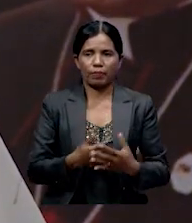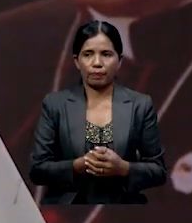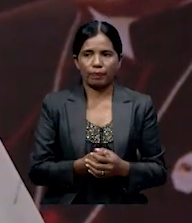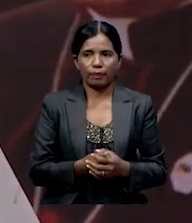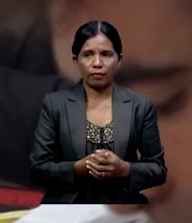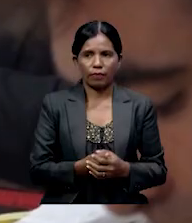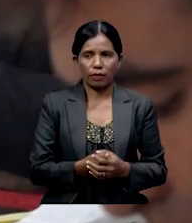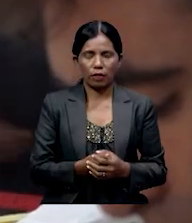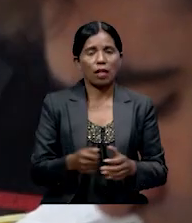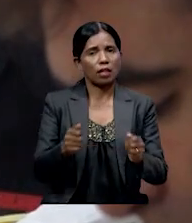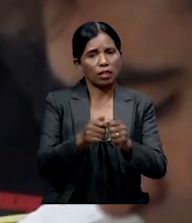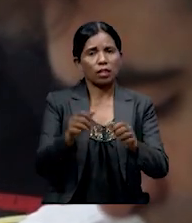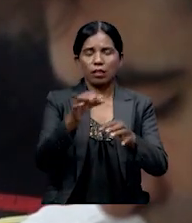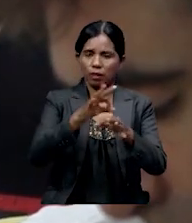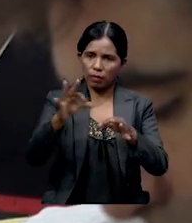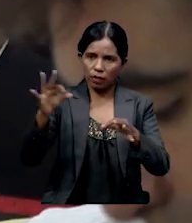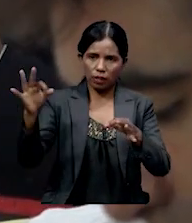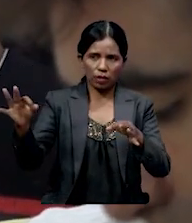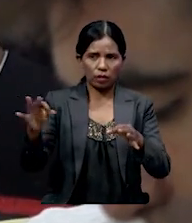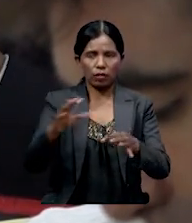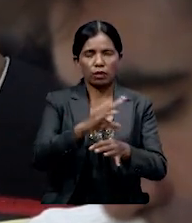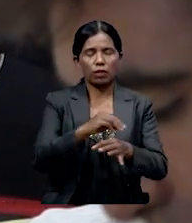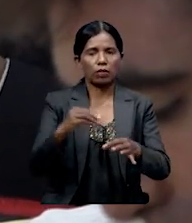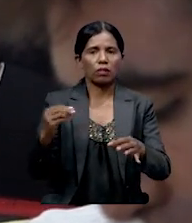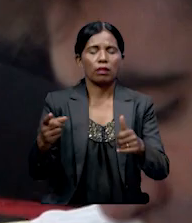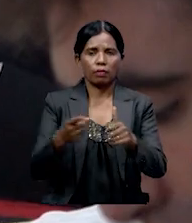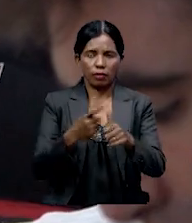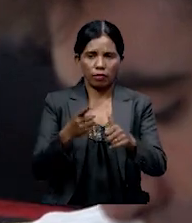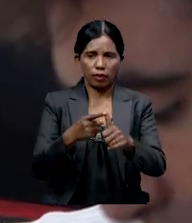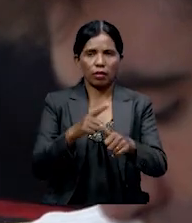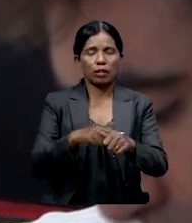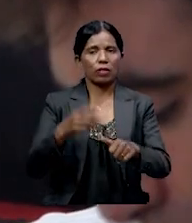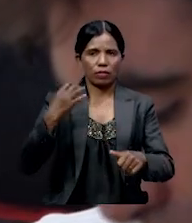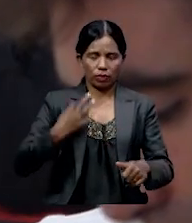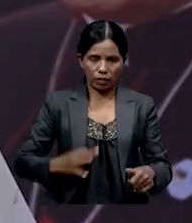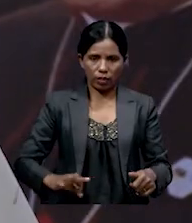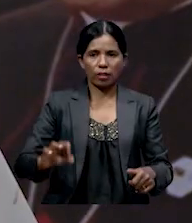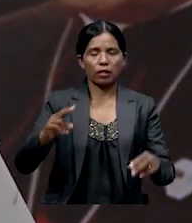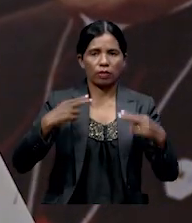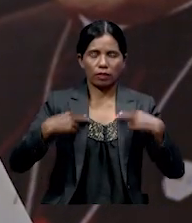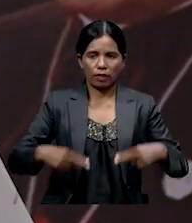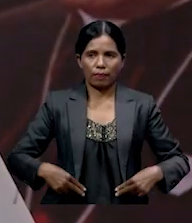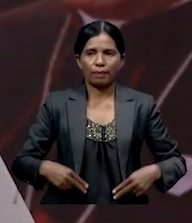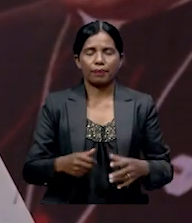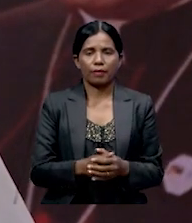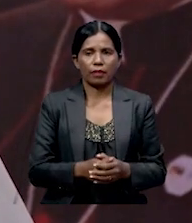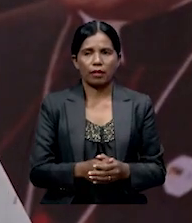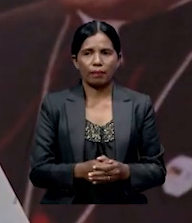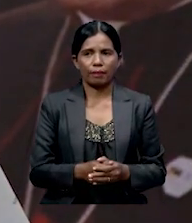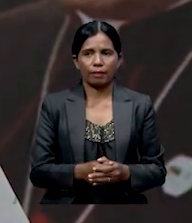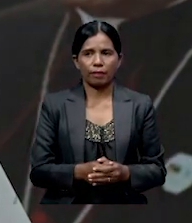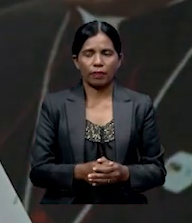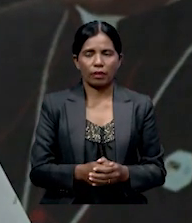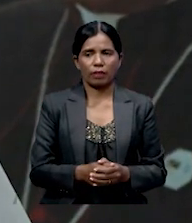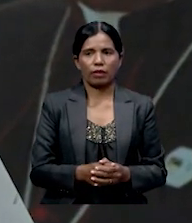neste espírito de uma verdadeira fraternidade. Não importa que